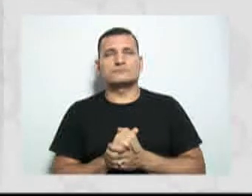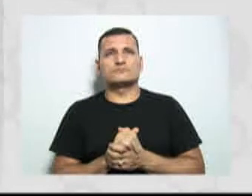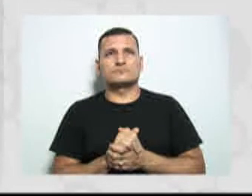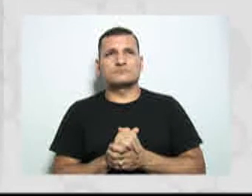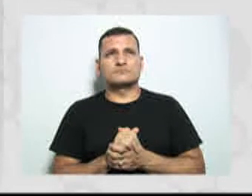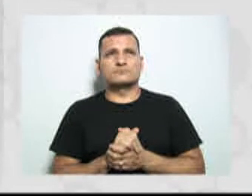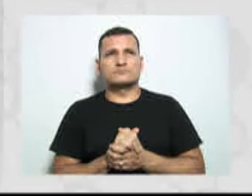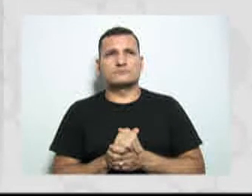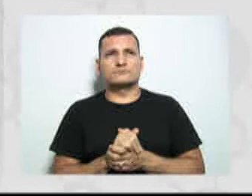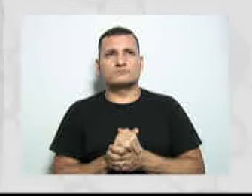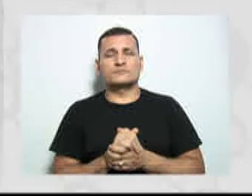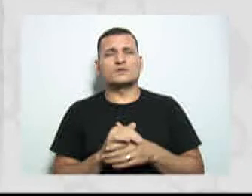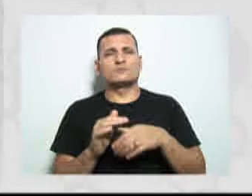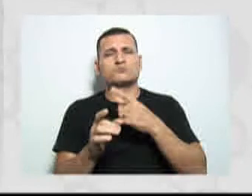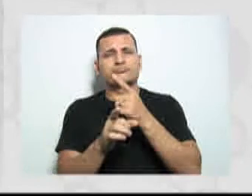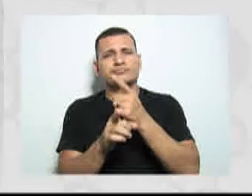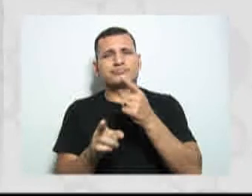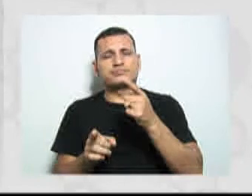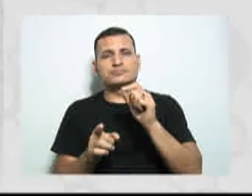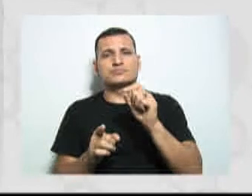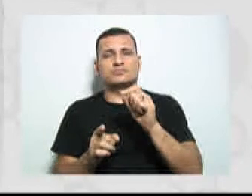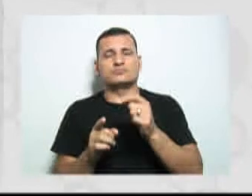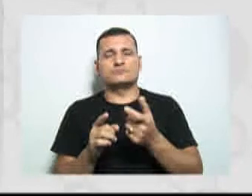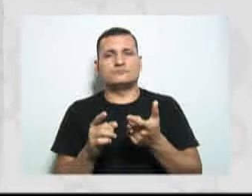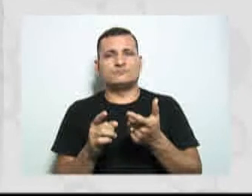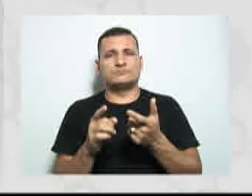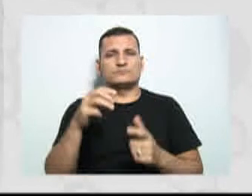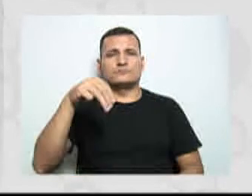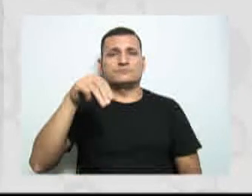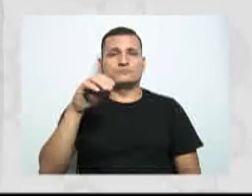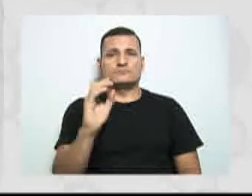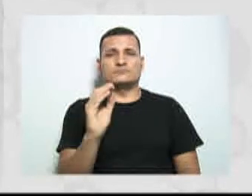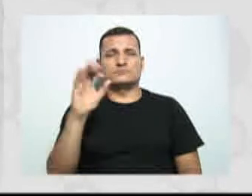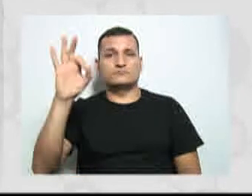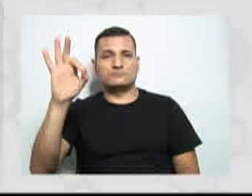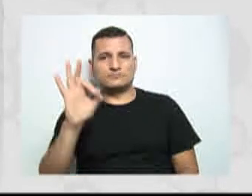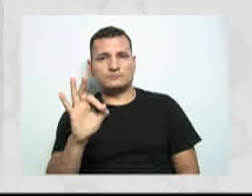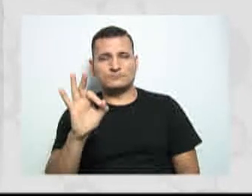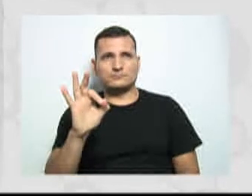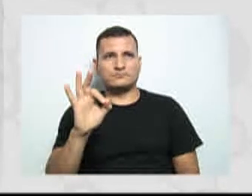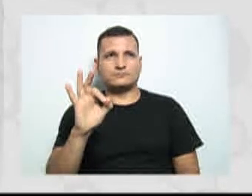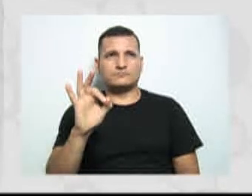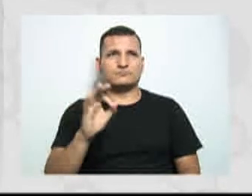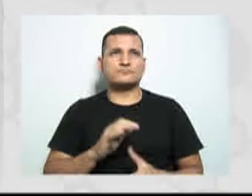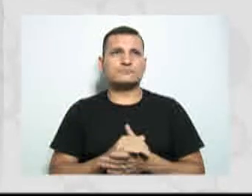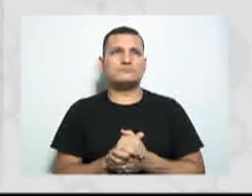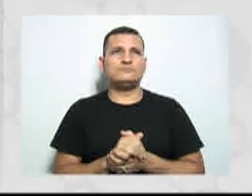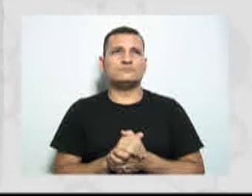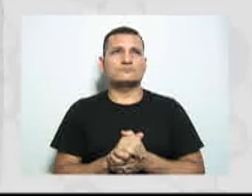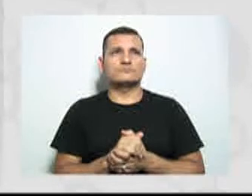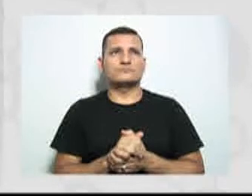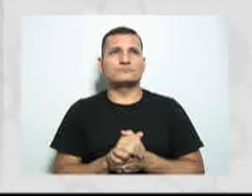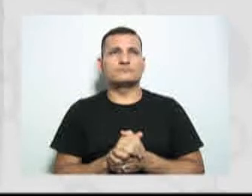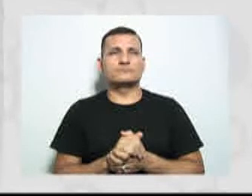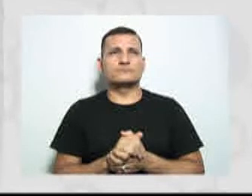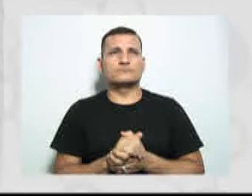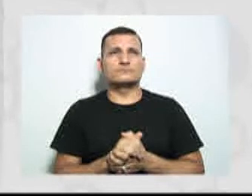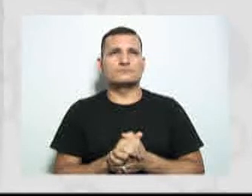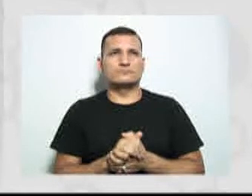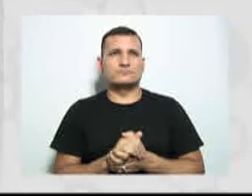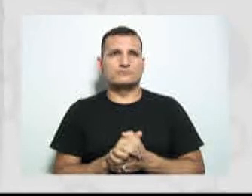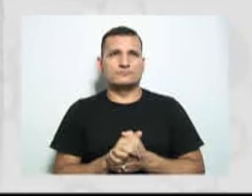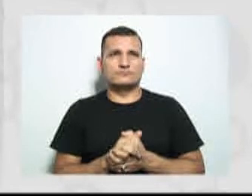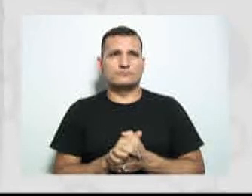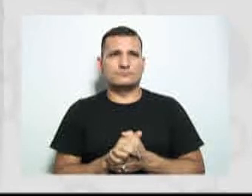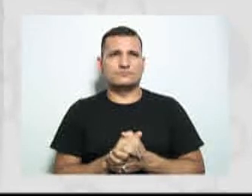variáveis. Aí eu vou achar a minha margem de contribuição, que é o quê? O valor da minha receita, certo? O valor